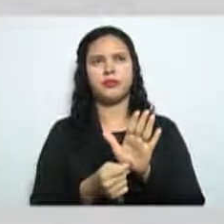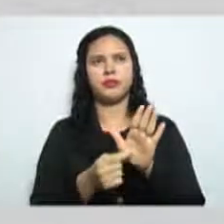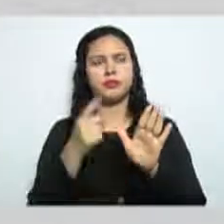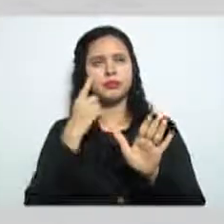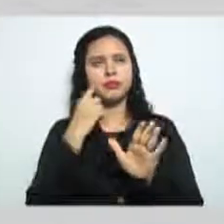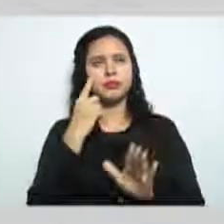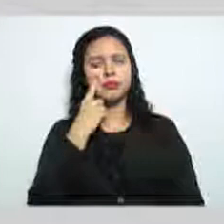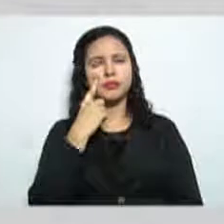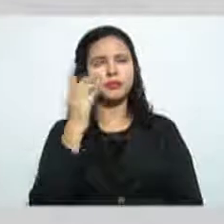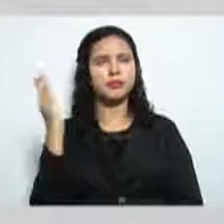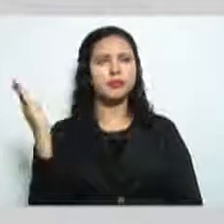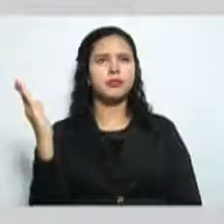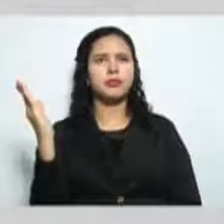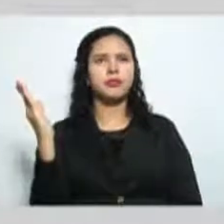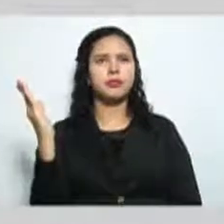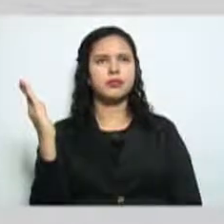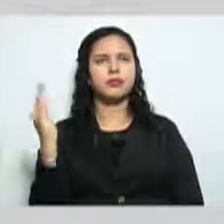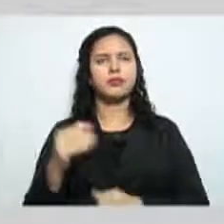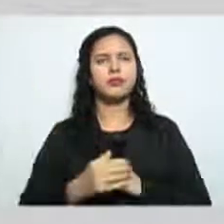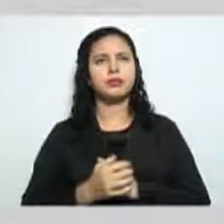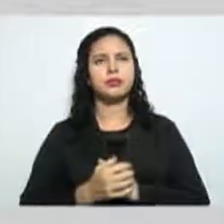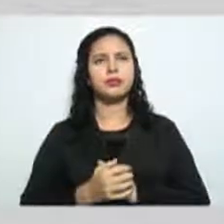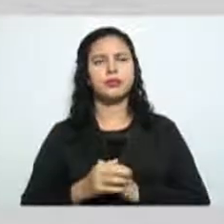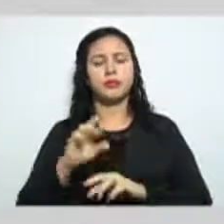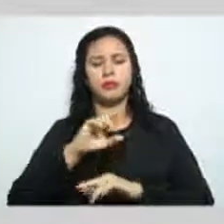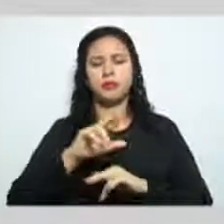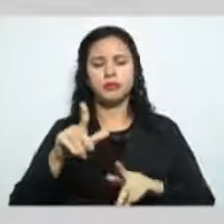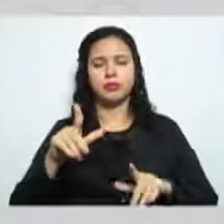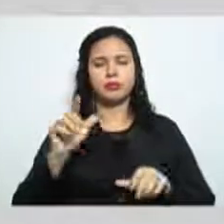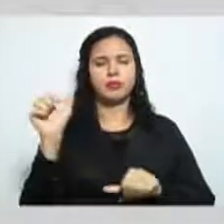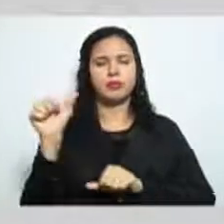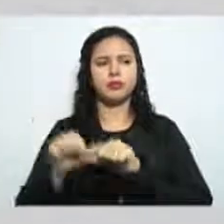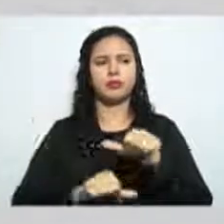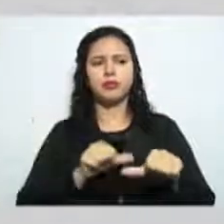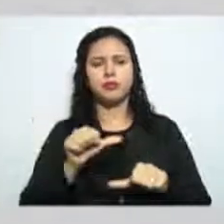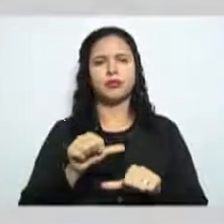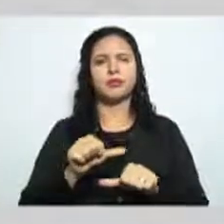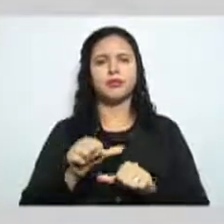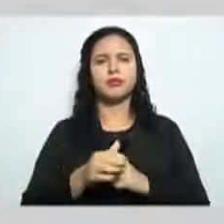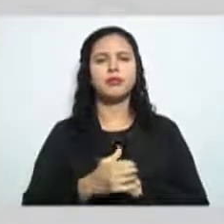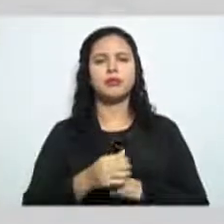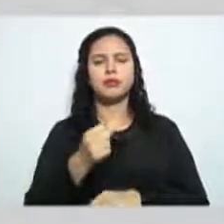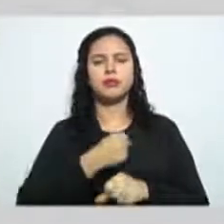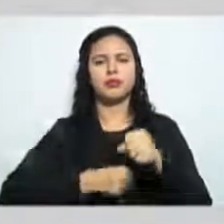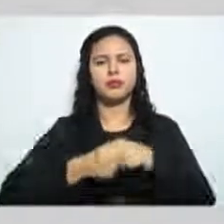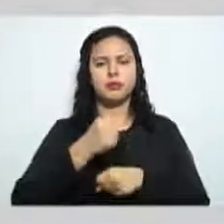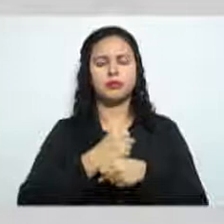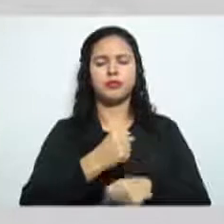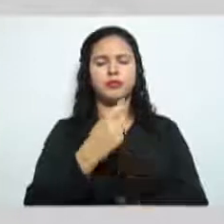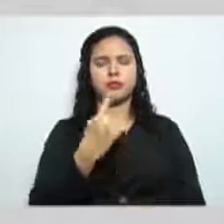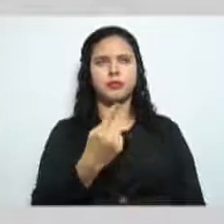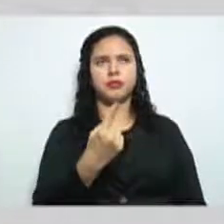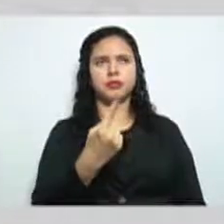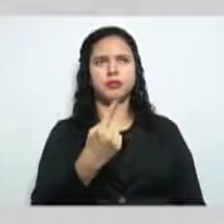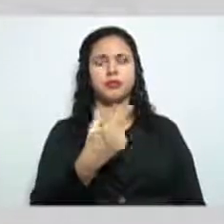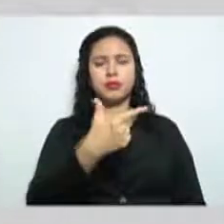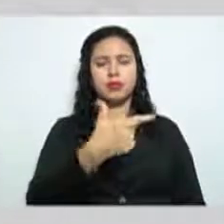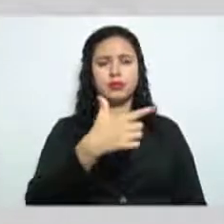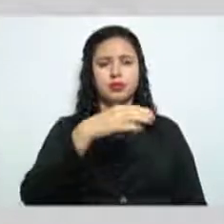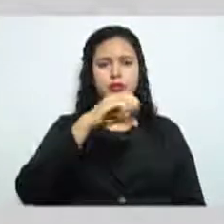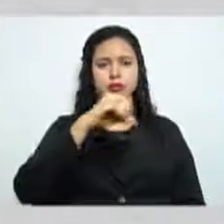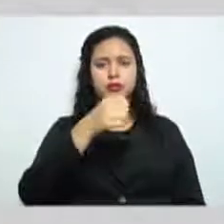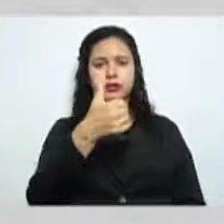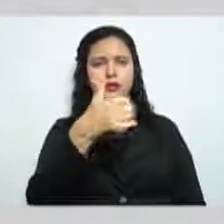baixo ele passa a ter um resultado significativamente melhor. Nos anos de 2010 a gente vê esse resultado